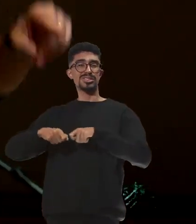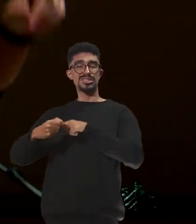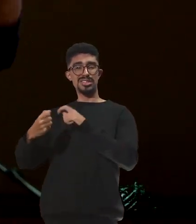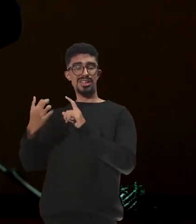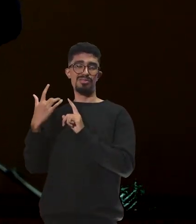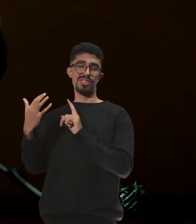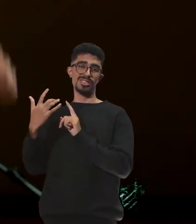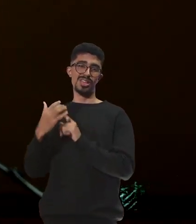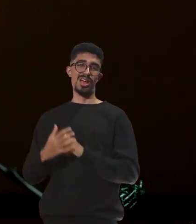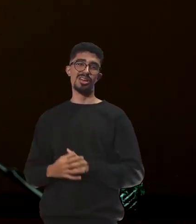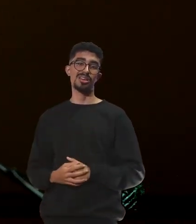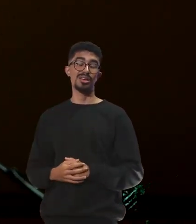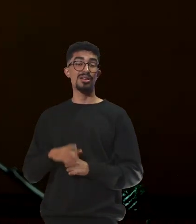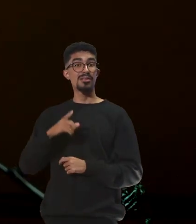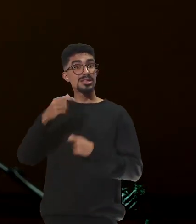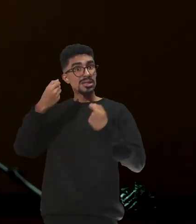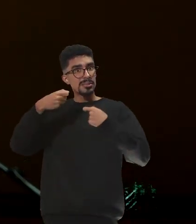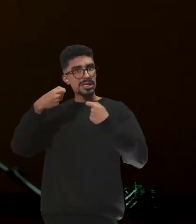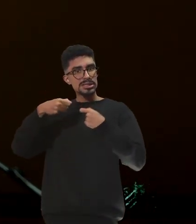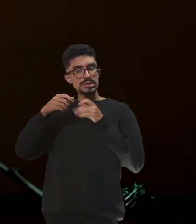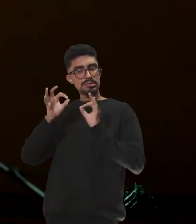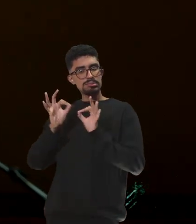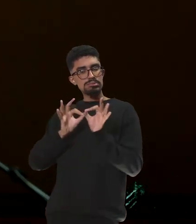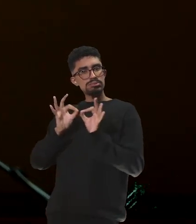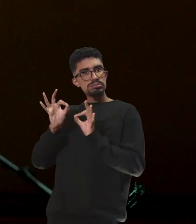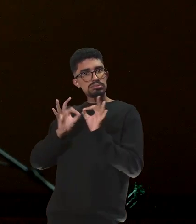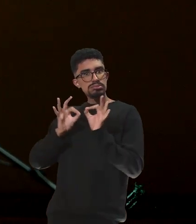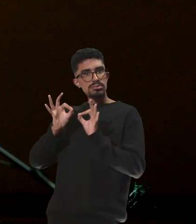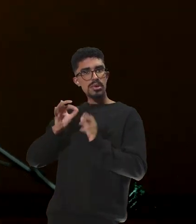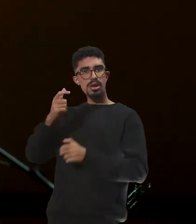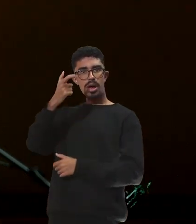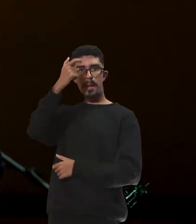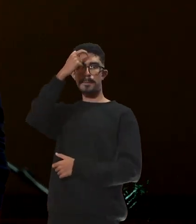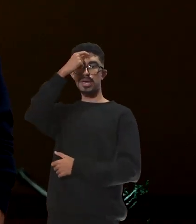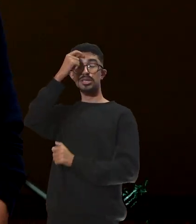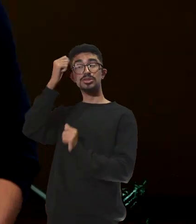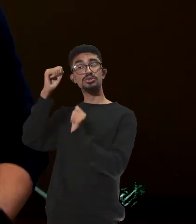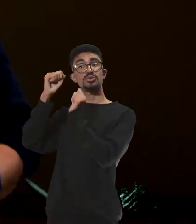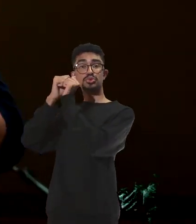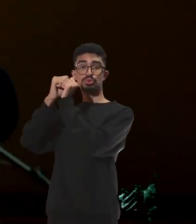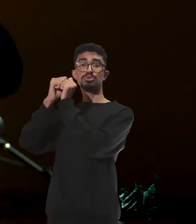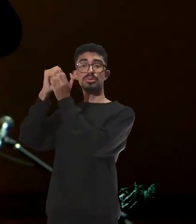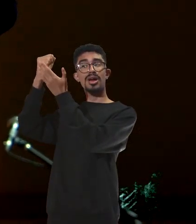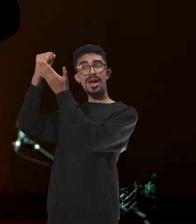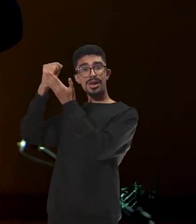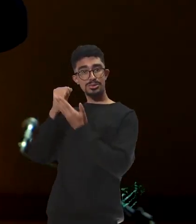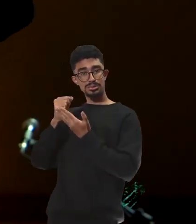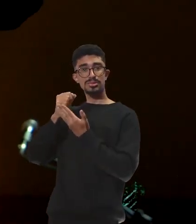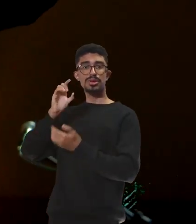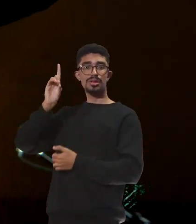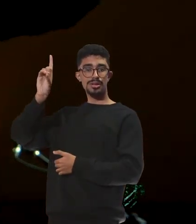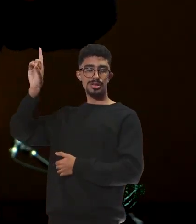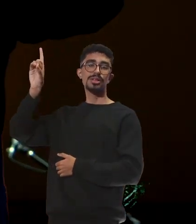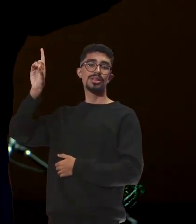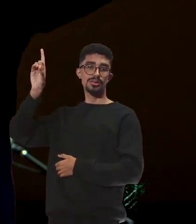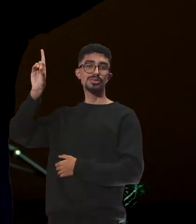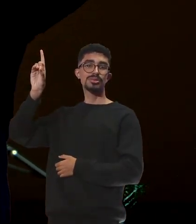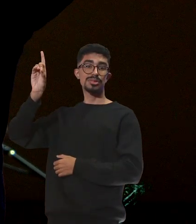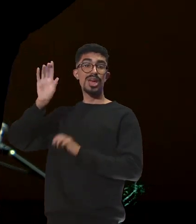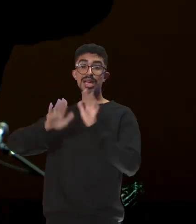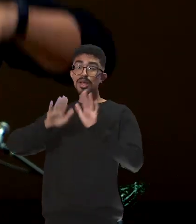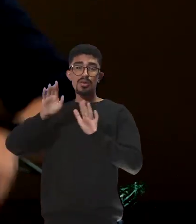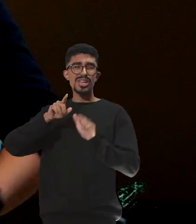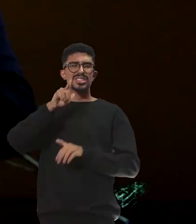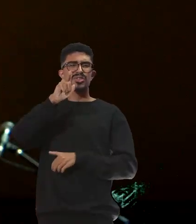Entenda isso, pastoreie seus pensamentos, com a ajuda do Espírito Santo. Talvez você não está no terraço, mas a sua mente está no